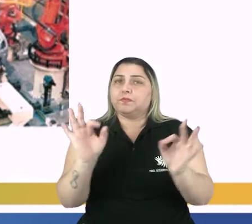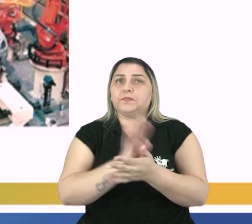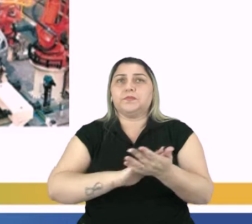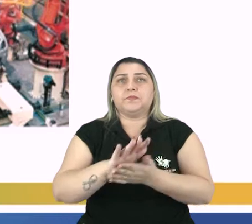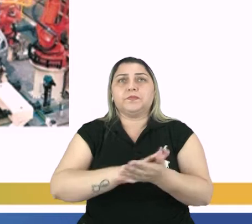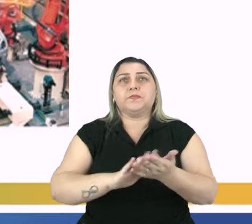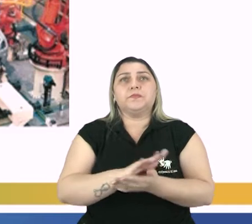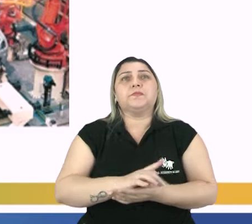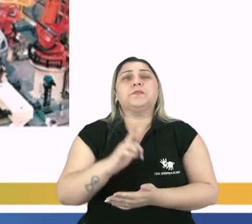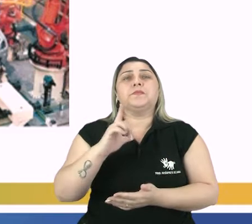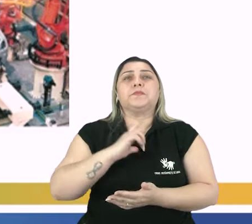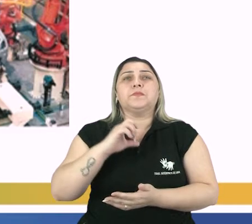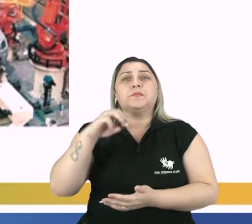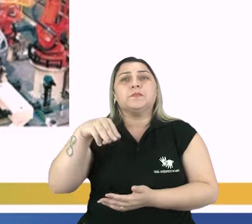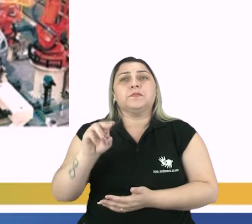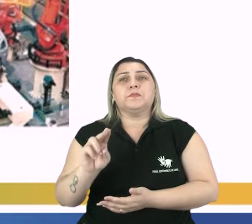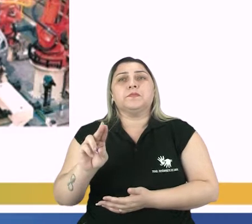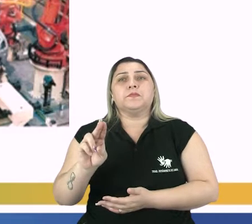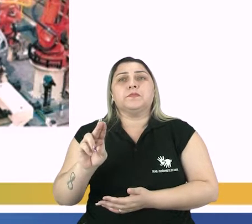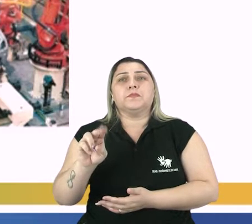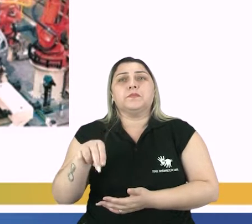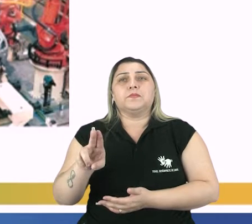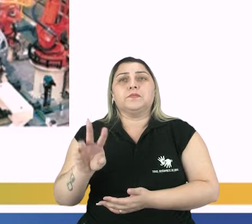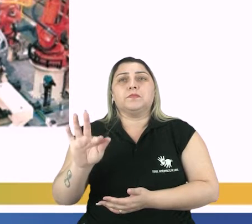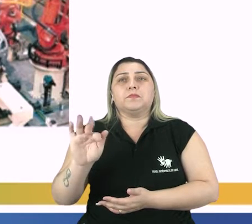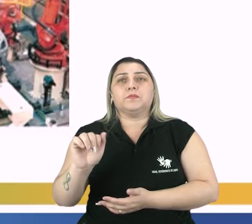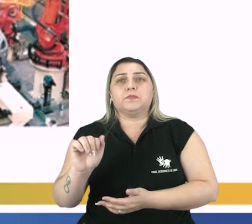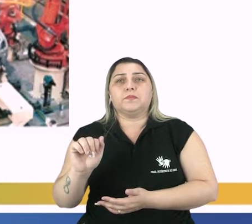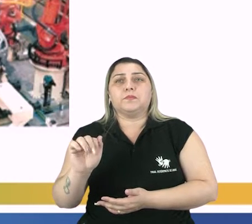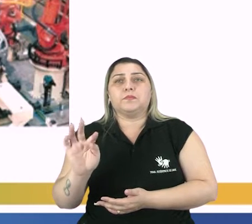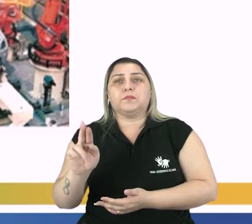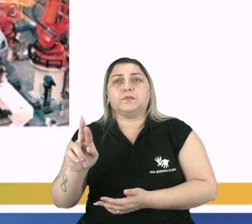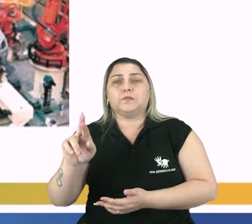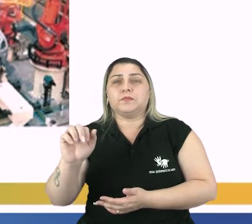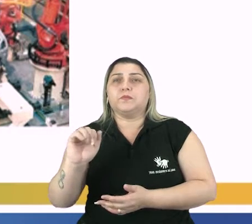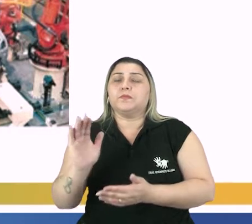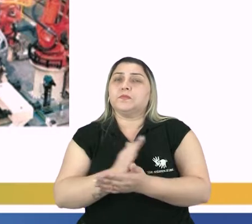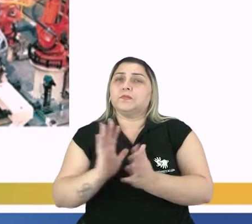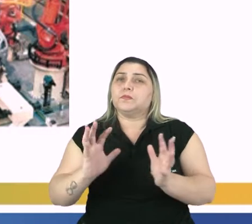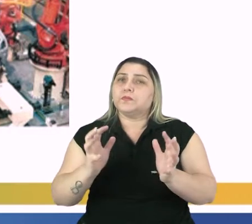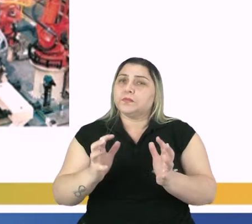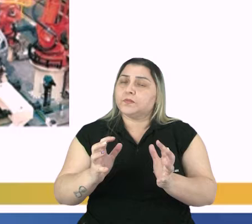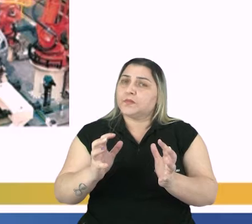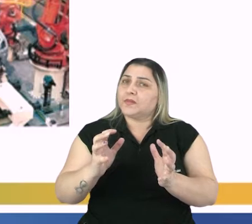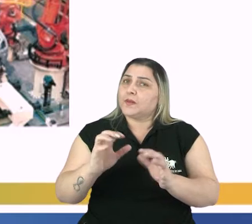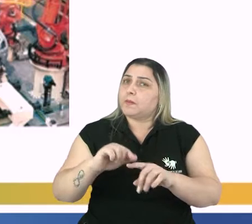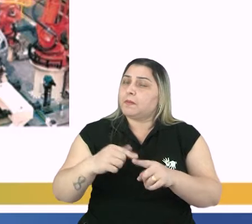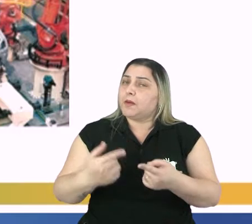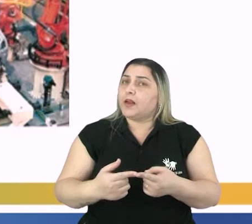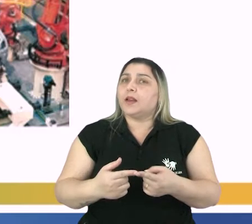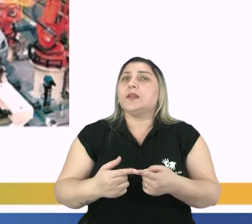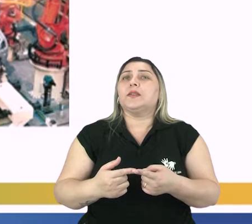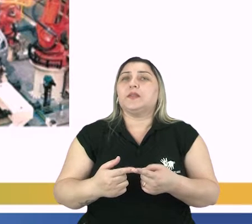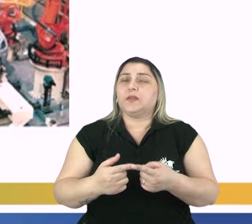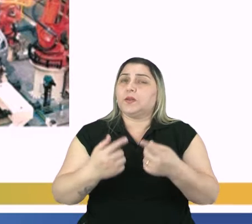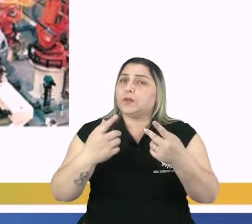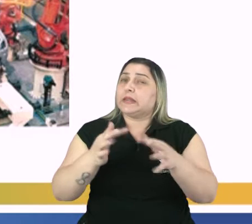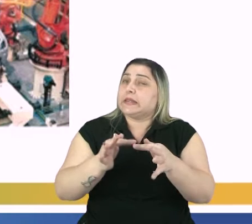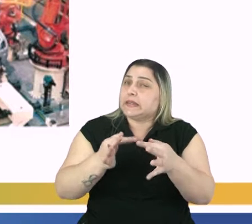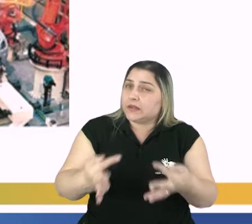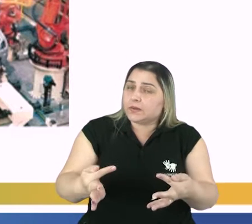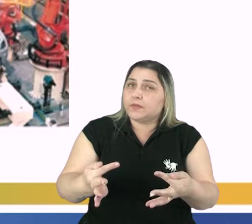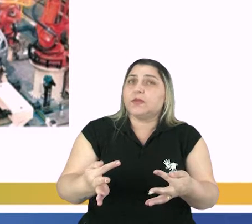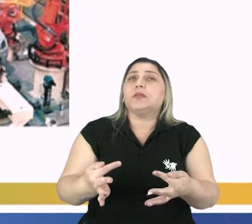de máquinas. Aí veio a manufatura, que veio introduzir alguns tipos de máquinas, mas não tão modernas ainda, máquinas mais